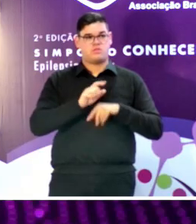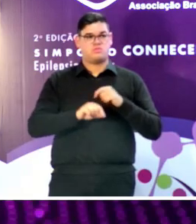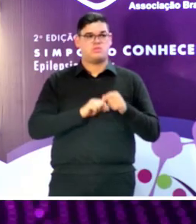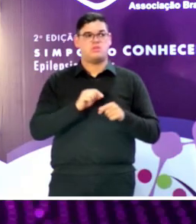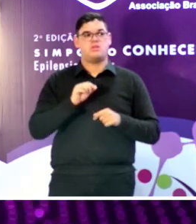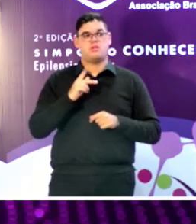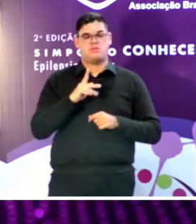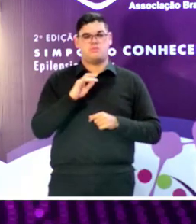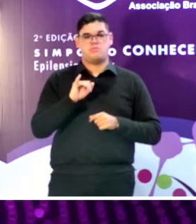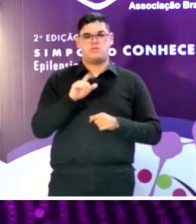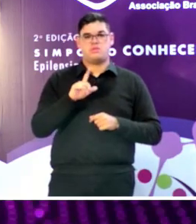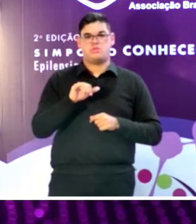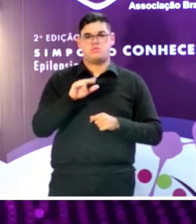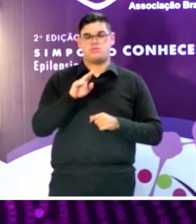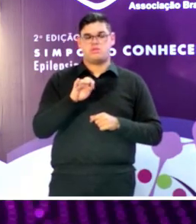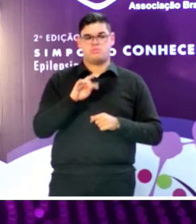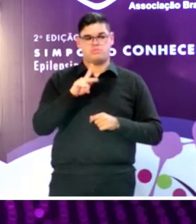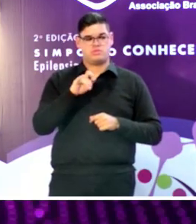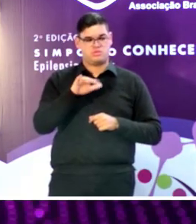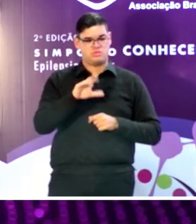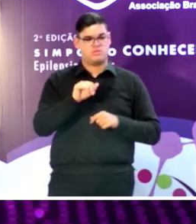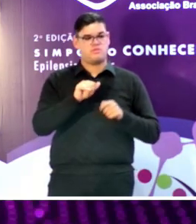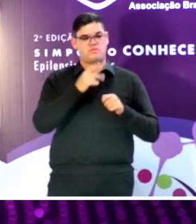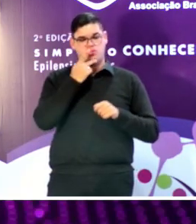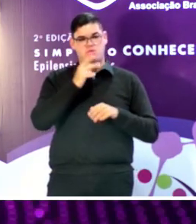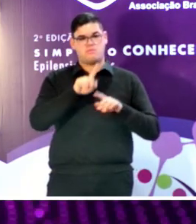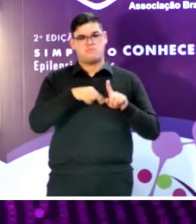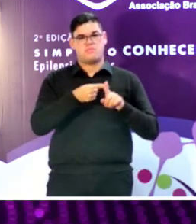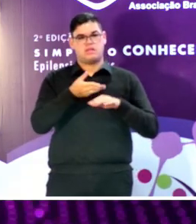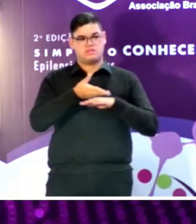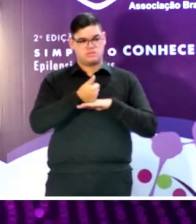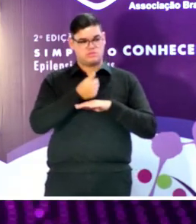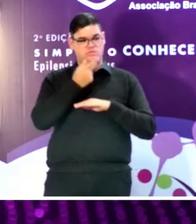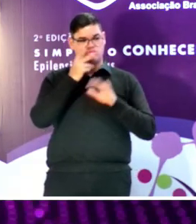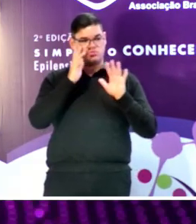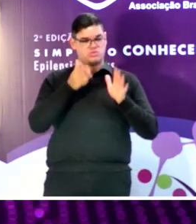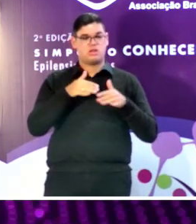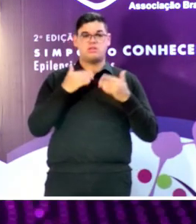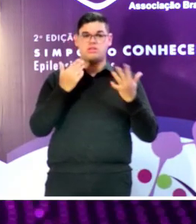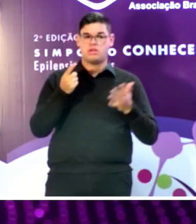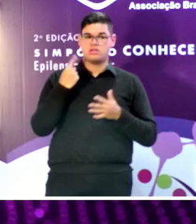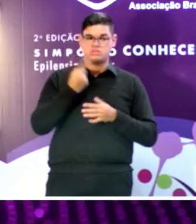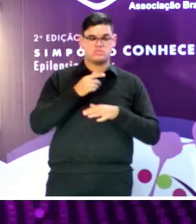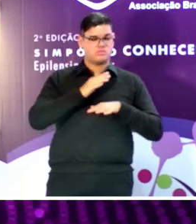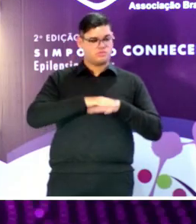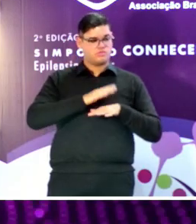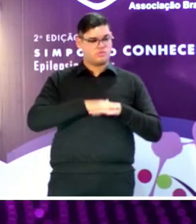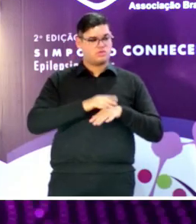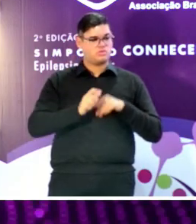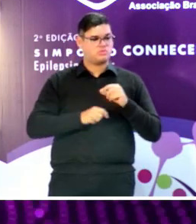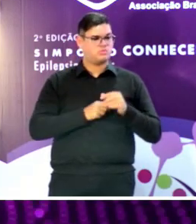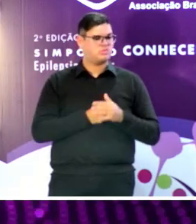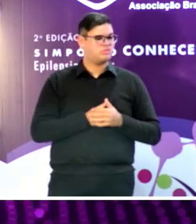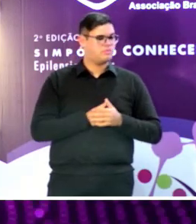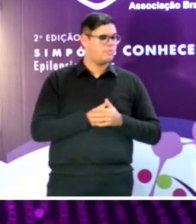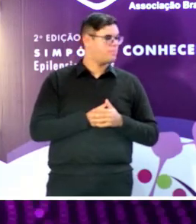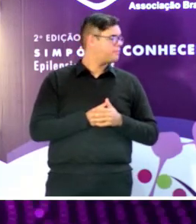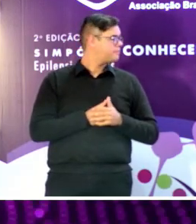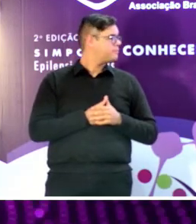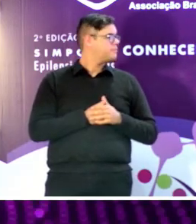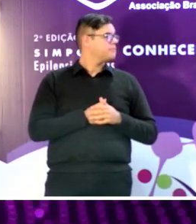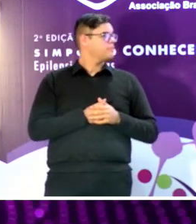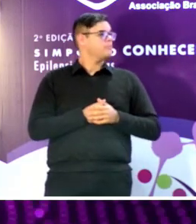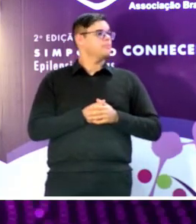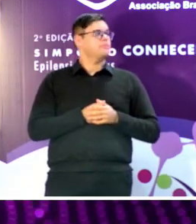pilocarpina, acho que alguém mais cedo falou desse modelo. Então, a gente faz a indução, né, de um modelo crônico